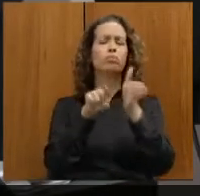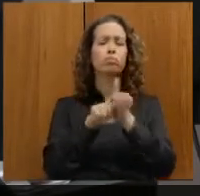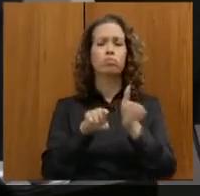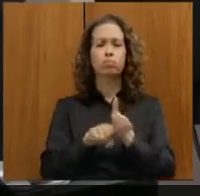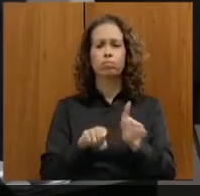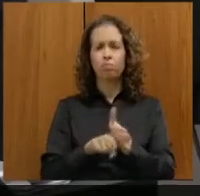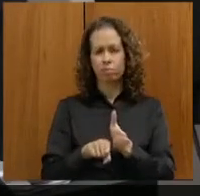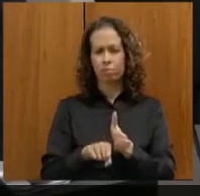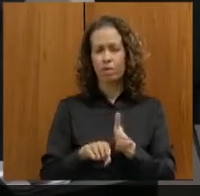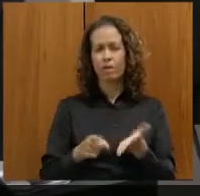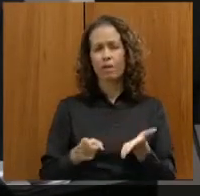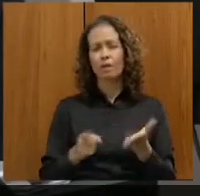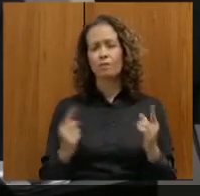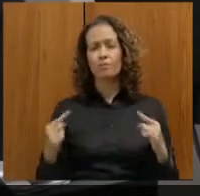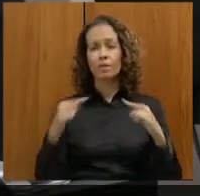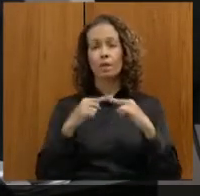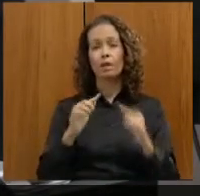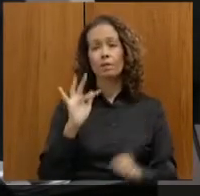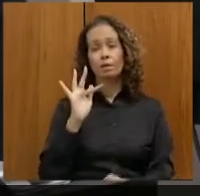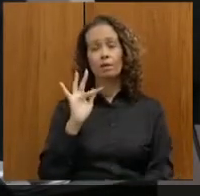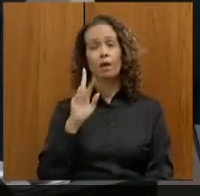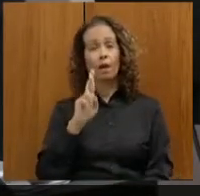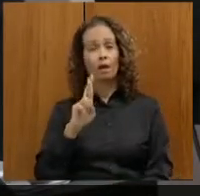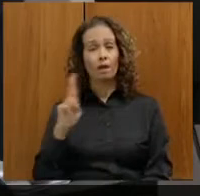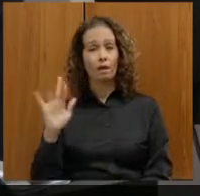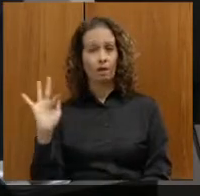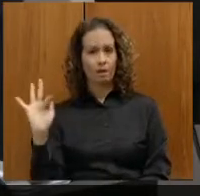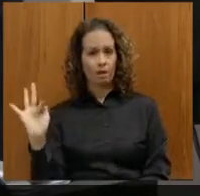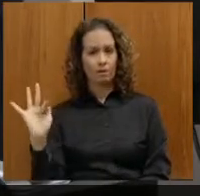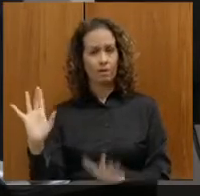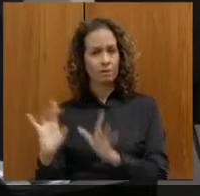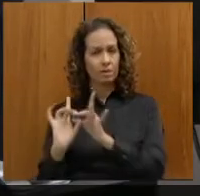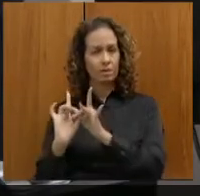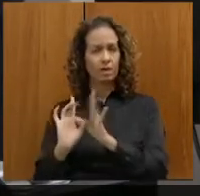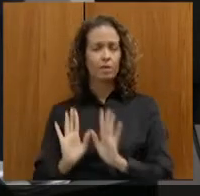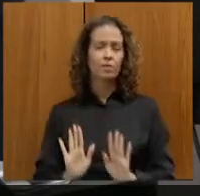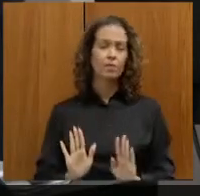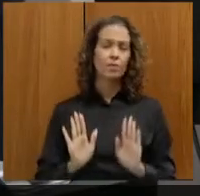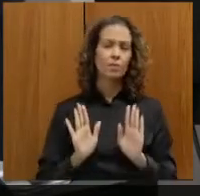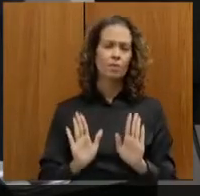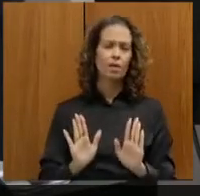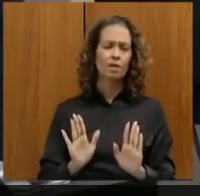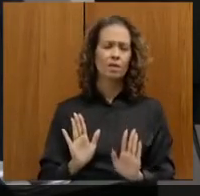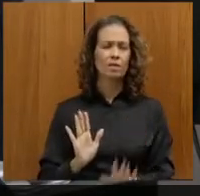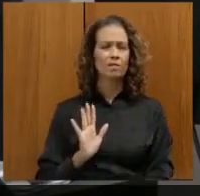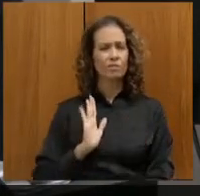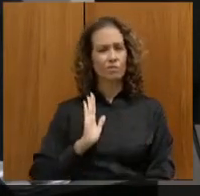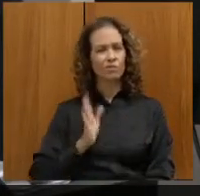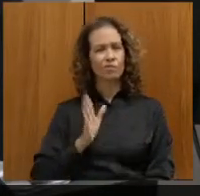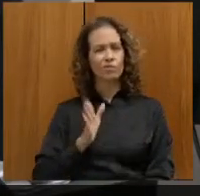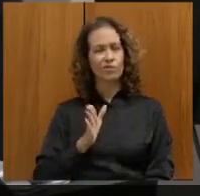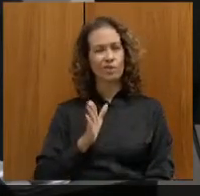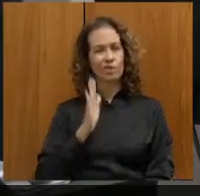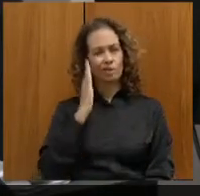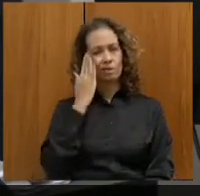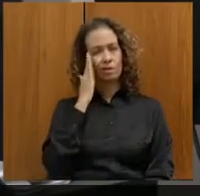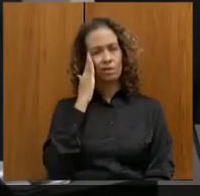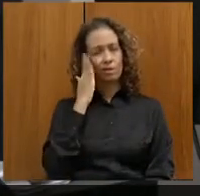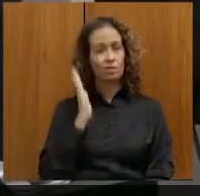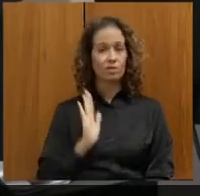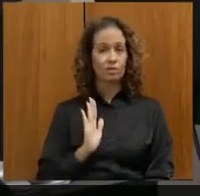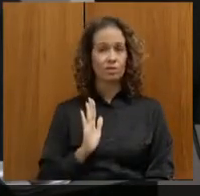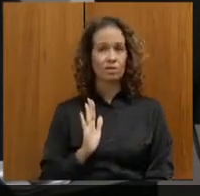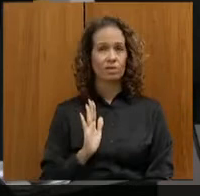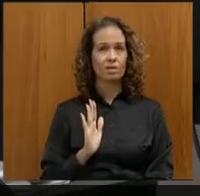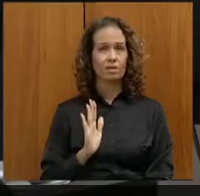é exatamente ligados ao regime de recuperação fiscal mas eu fui convencido Eu acho